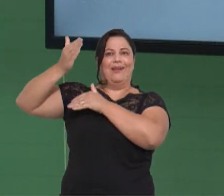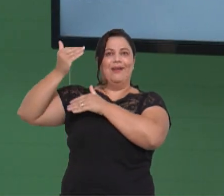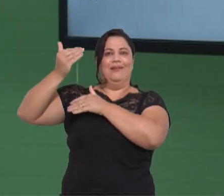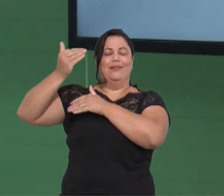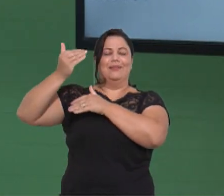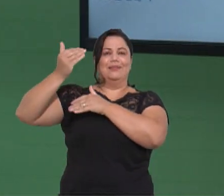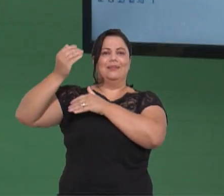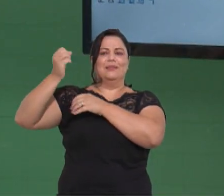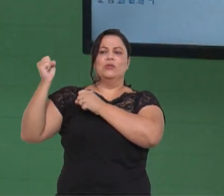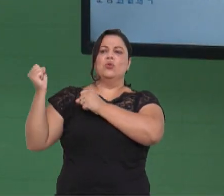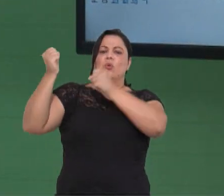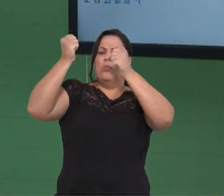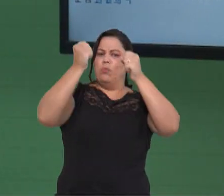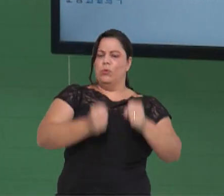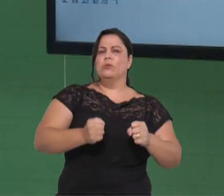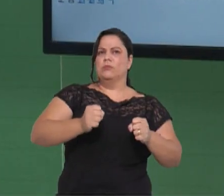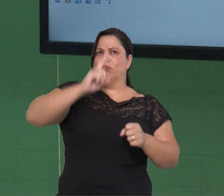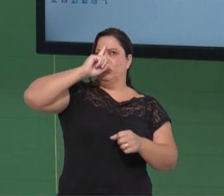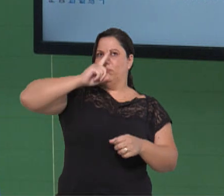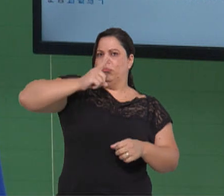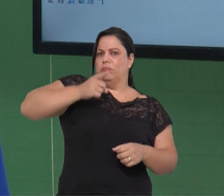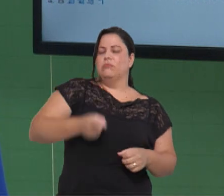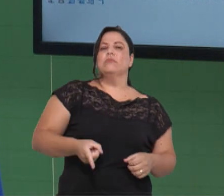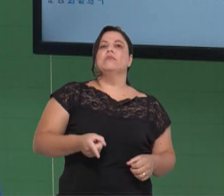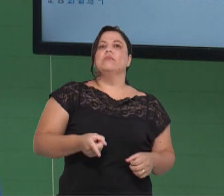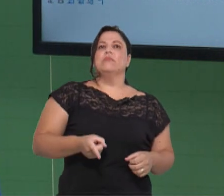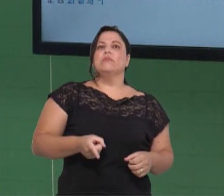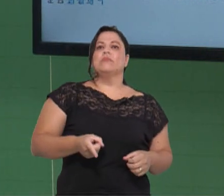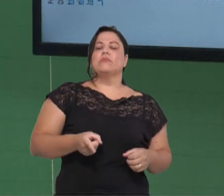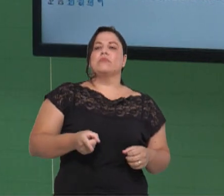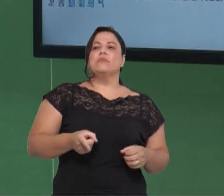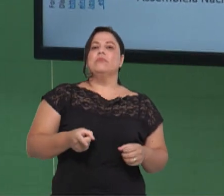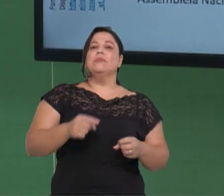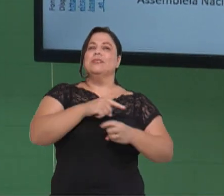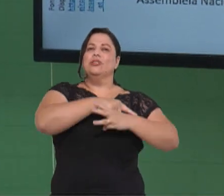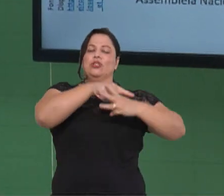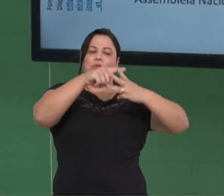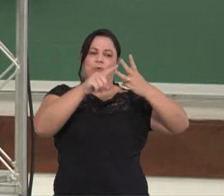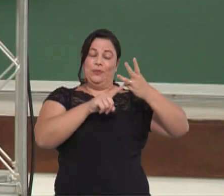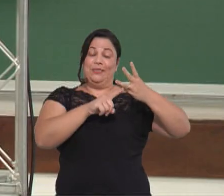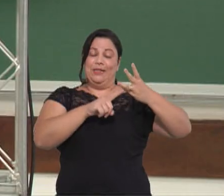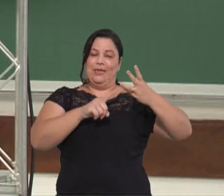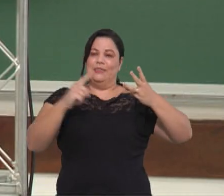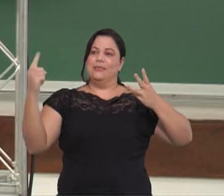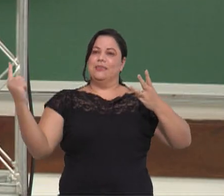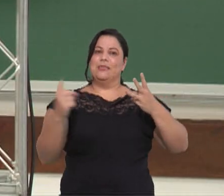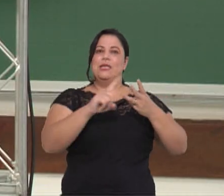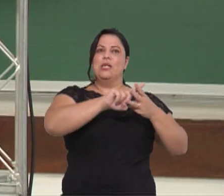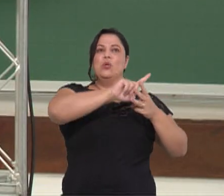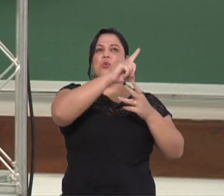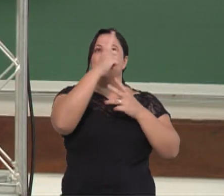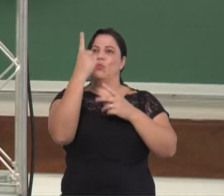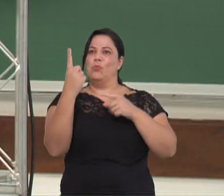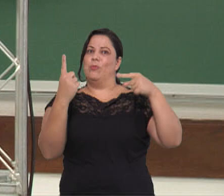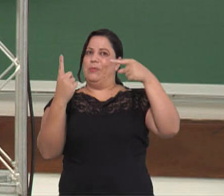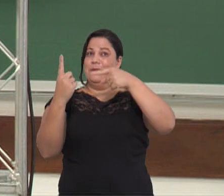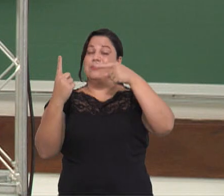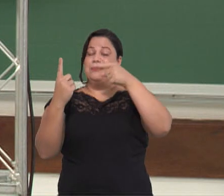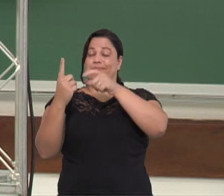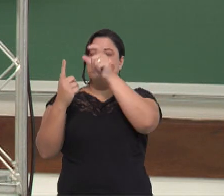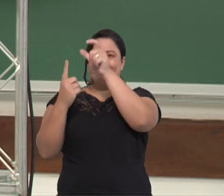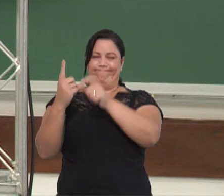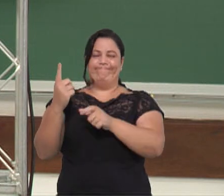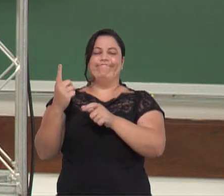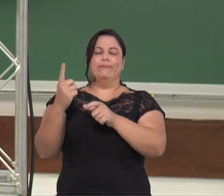um poder absoluto, onde concentrava os 3 poderes em suas mãos, o executivo, o